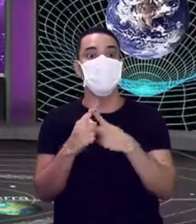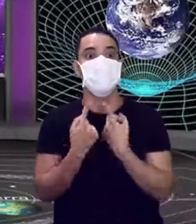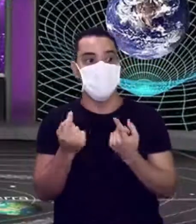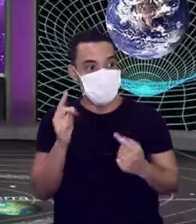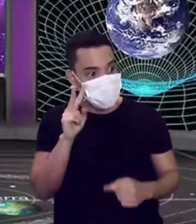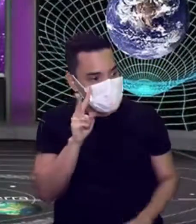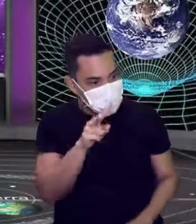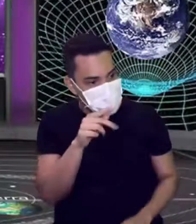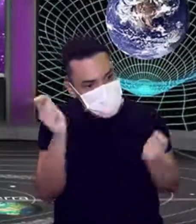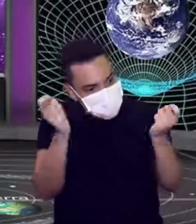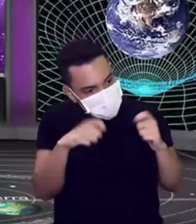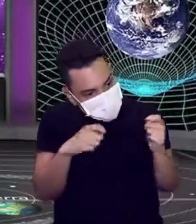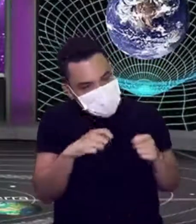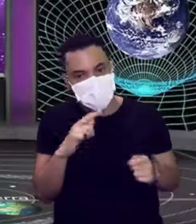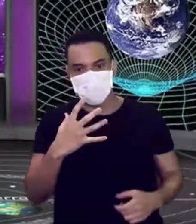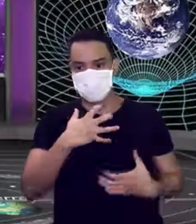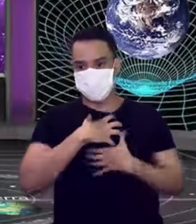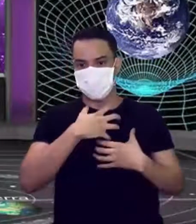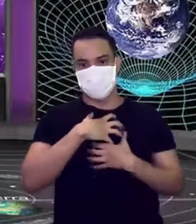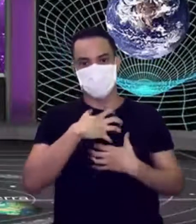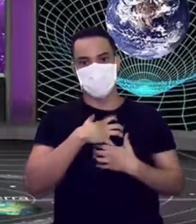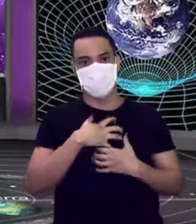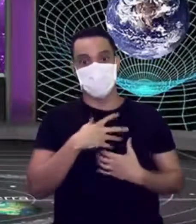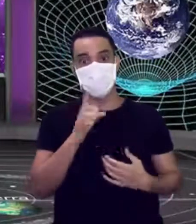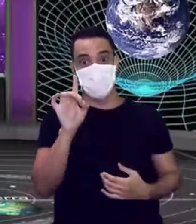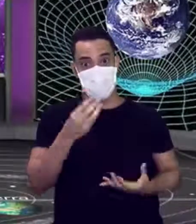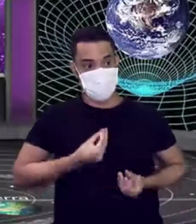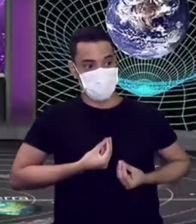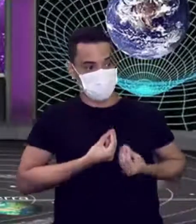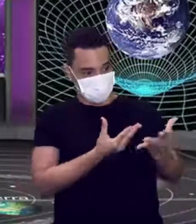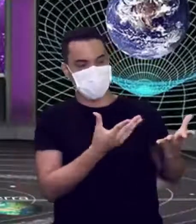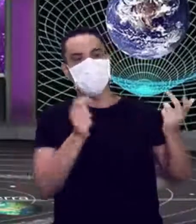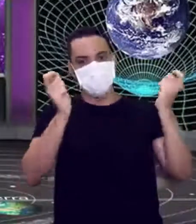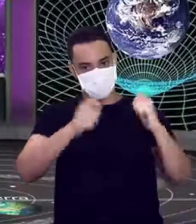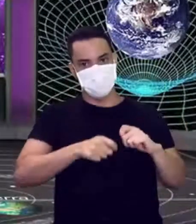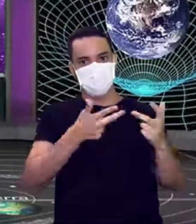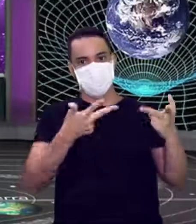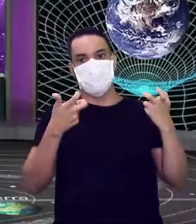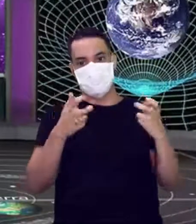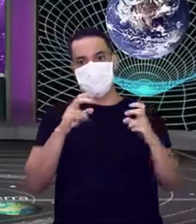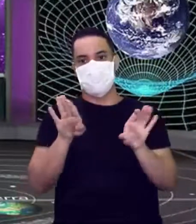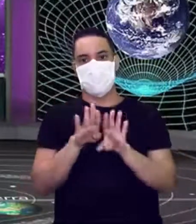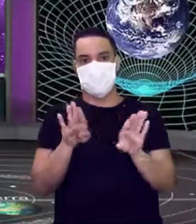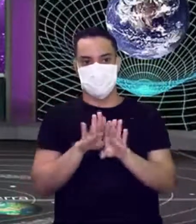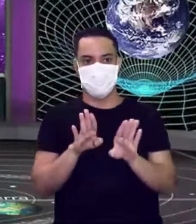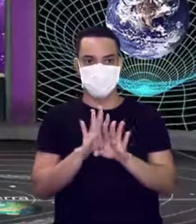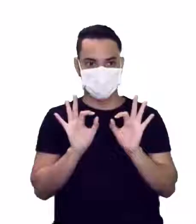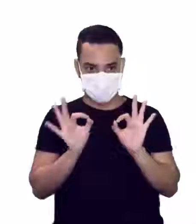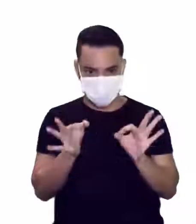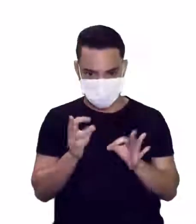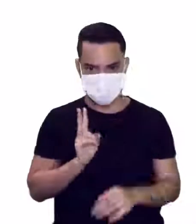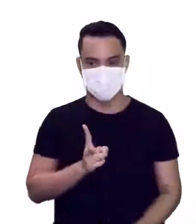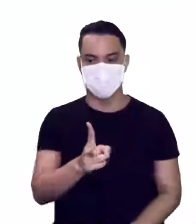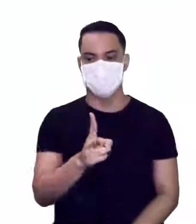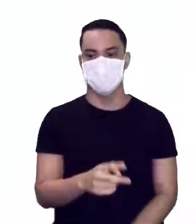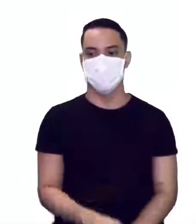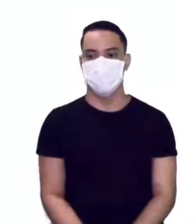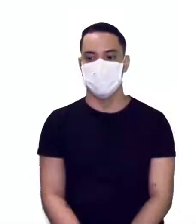se o material está carregado positivamente ou ele está carregado negativamente, tá bom? Vamos continuar, olha só.